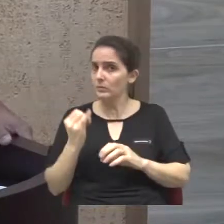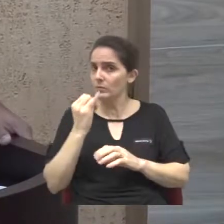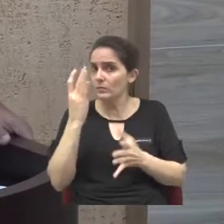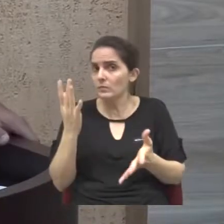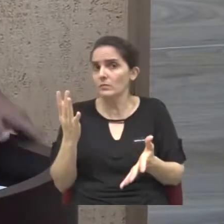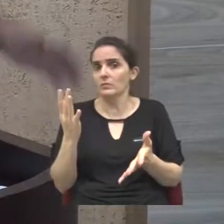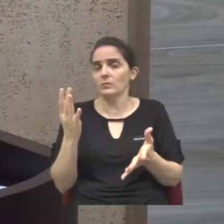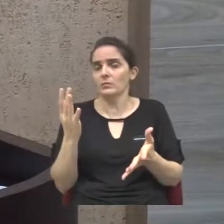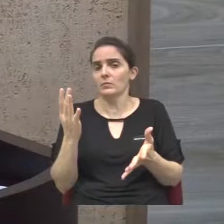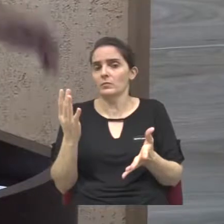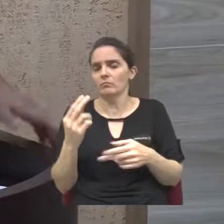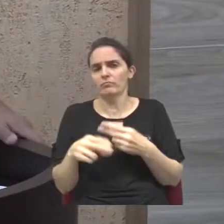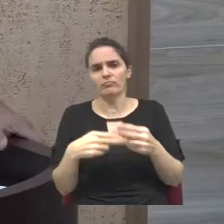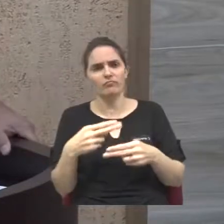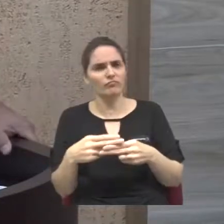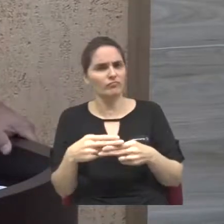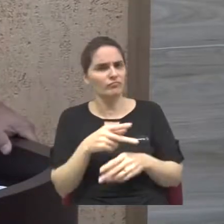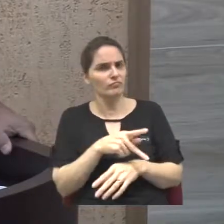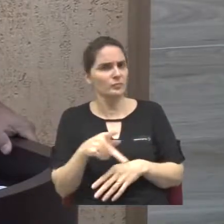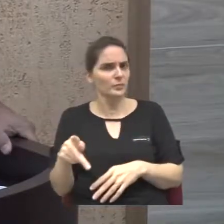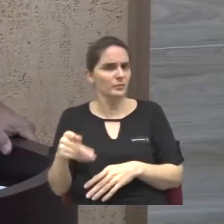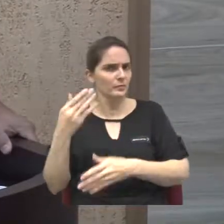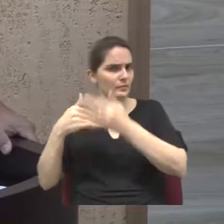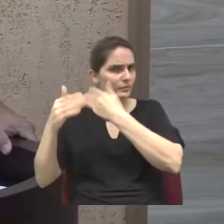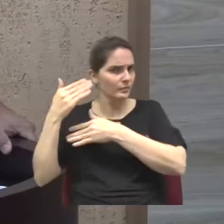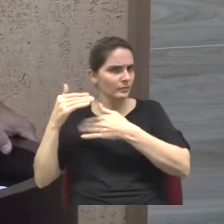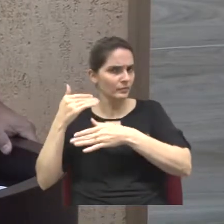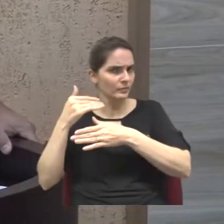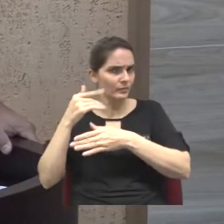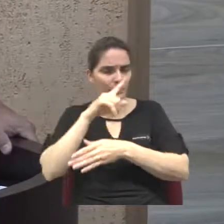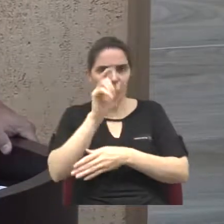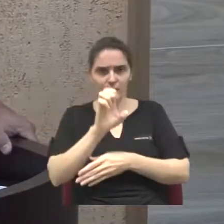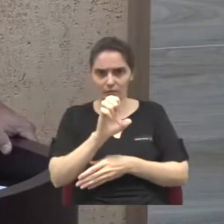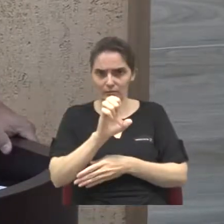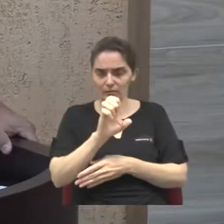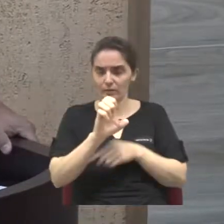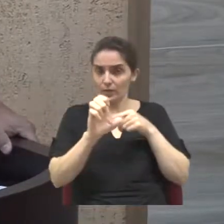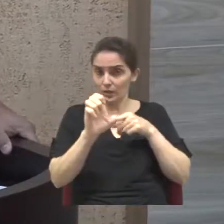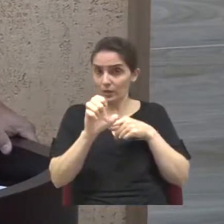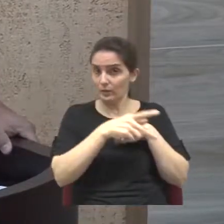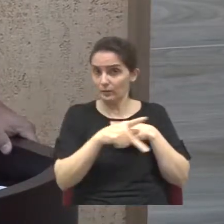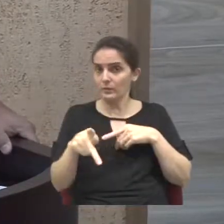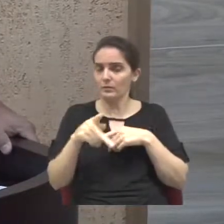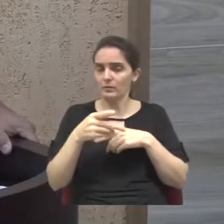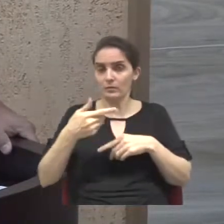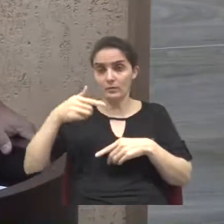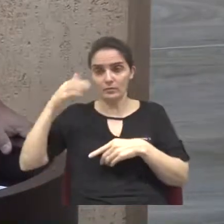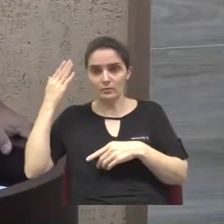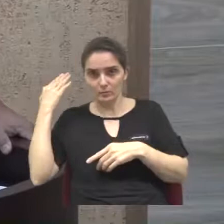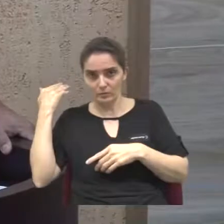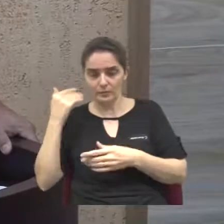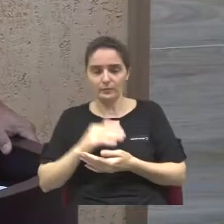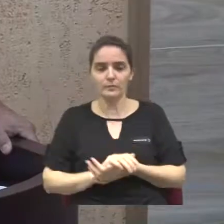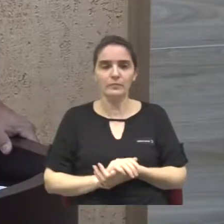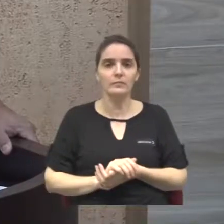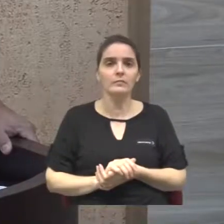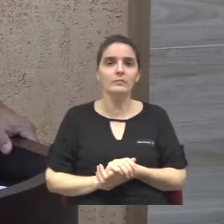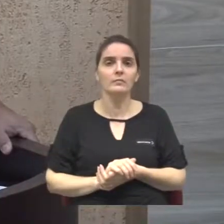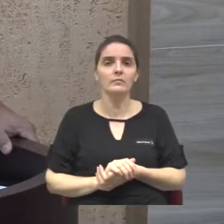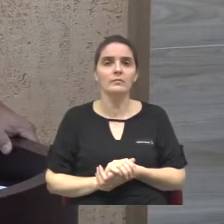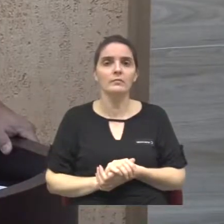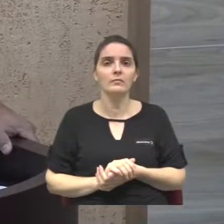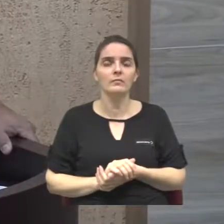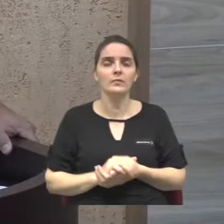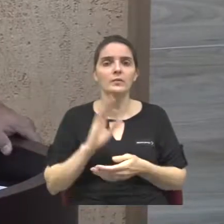presidente, na época, o excelentíssimo senhor José Roberto Bernardo, ele retirou, já tinha mandado para a ordem do dia, e ele retirou